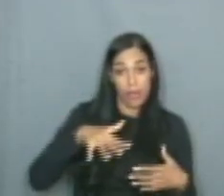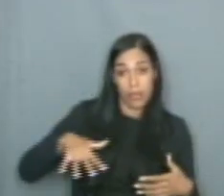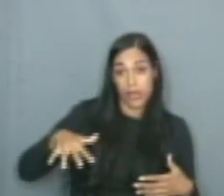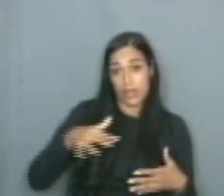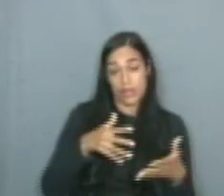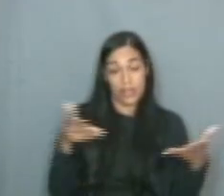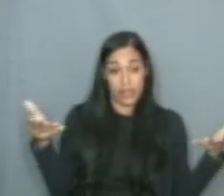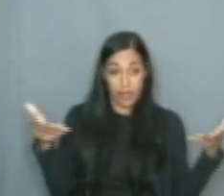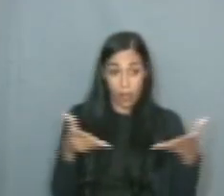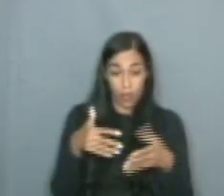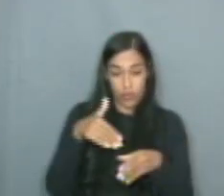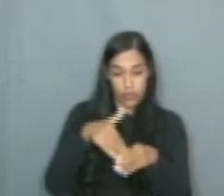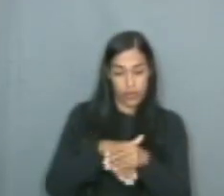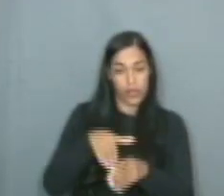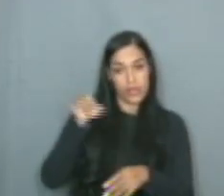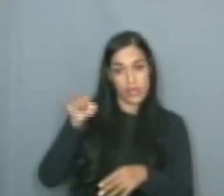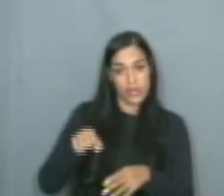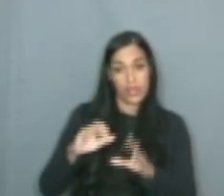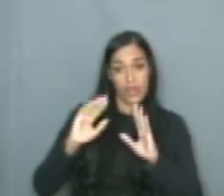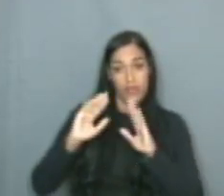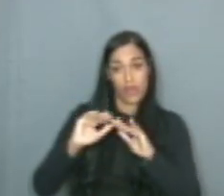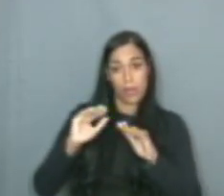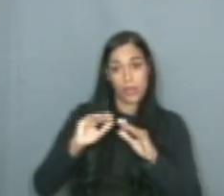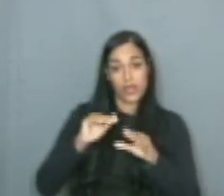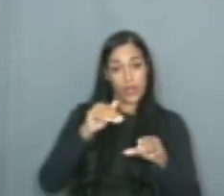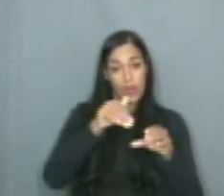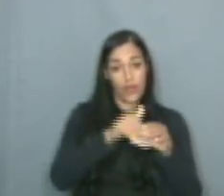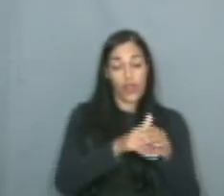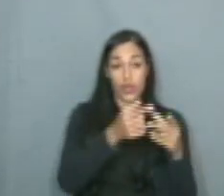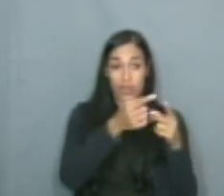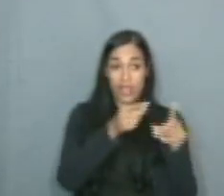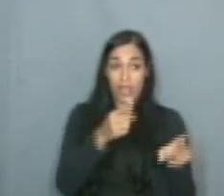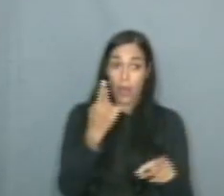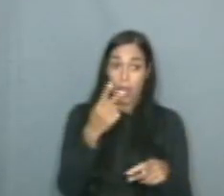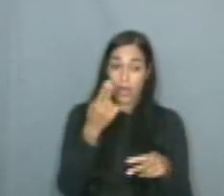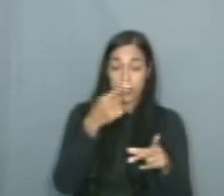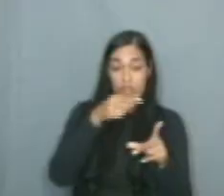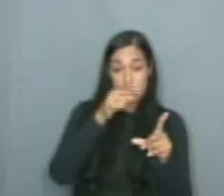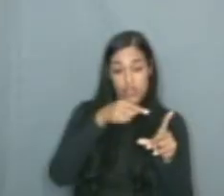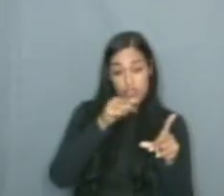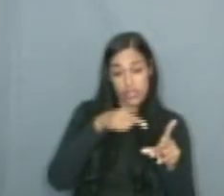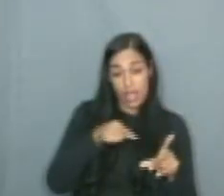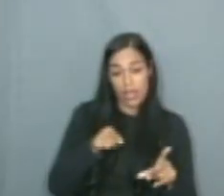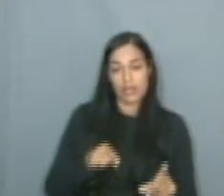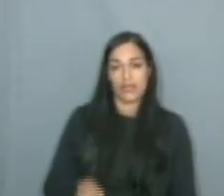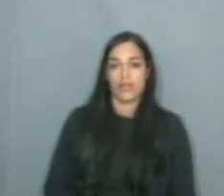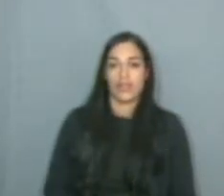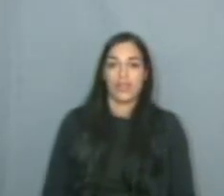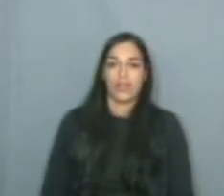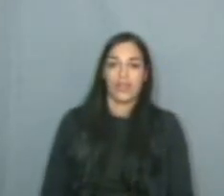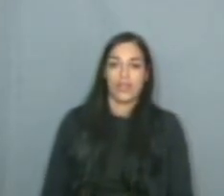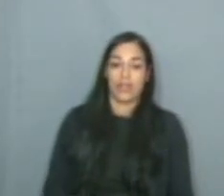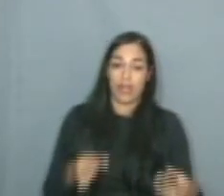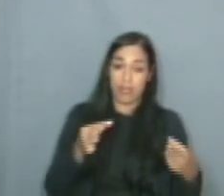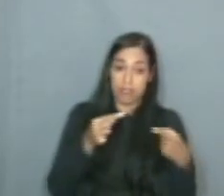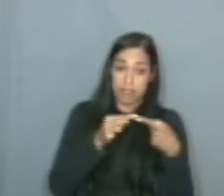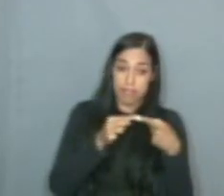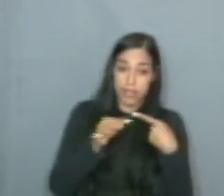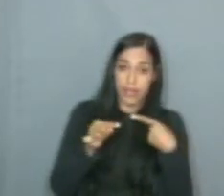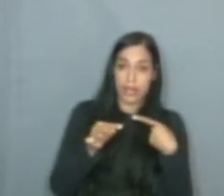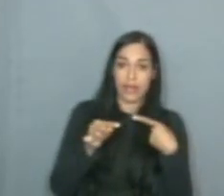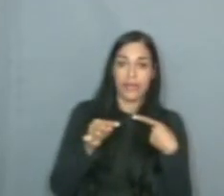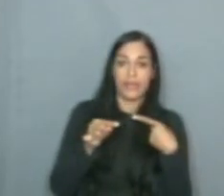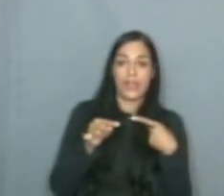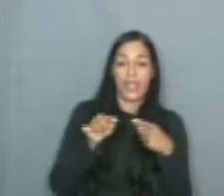hoje dar o voto sim. Vou pedir o voto não aos seus destaques, porque os seus destaques, eles são desconsiderados diante